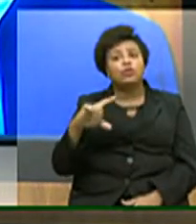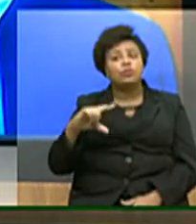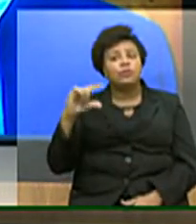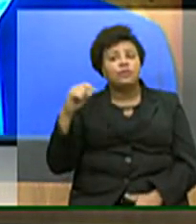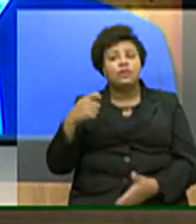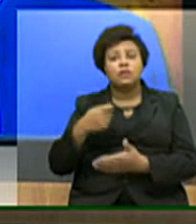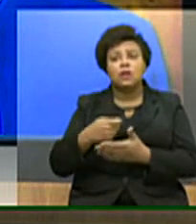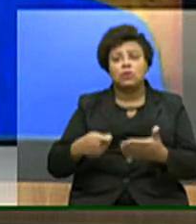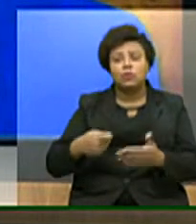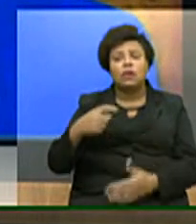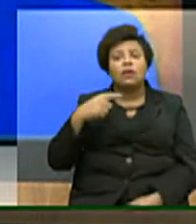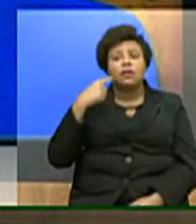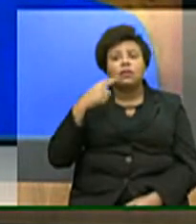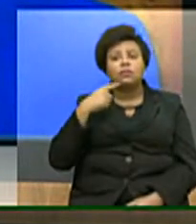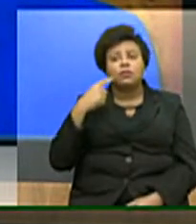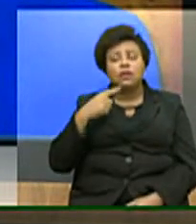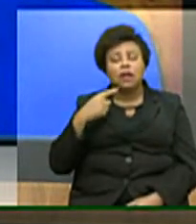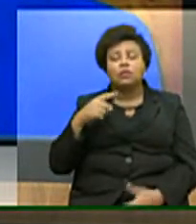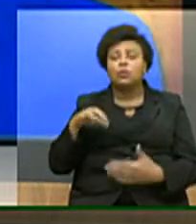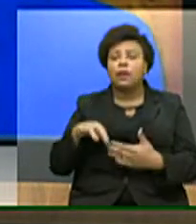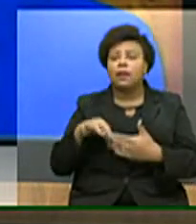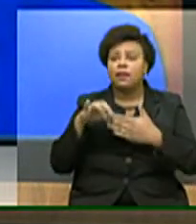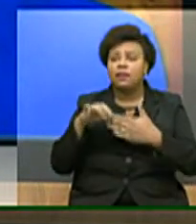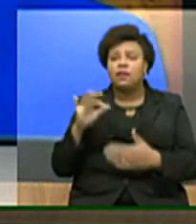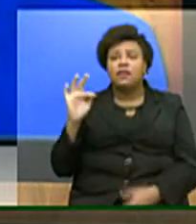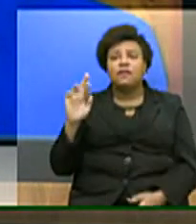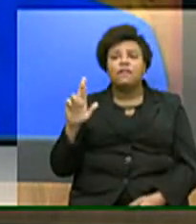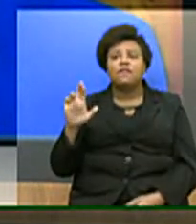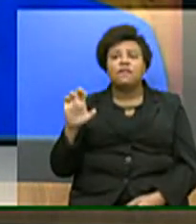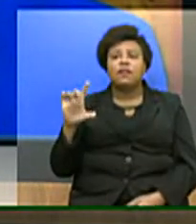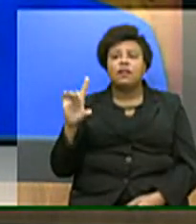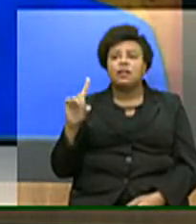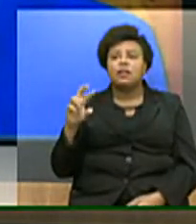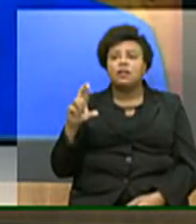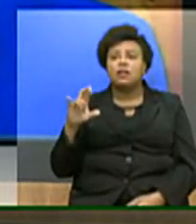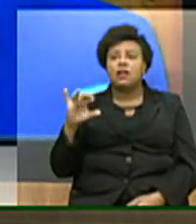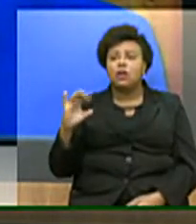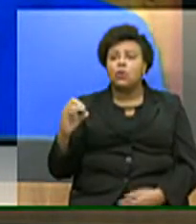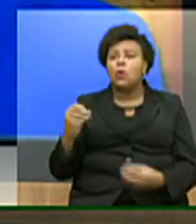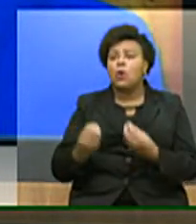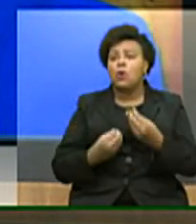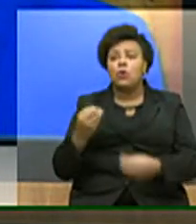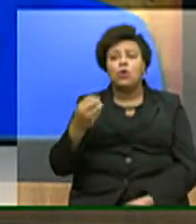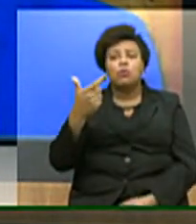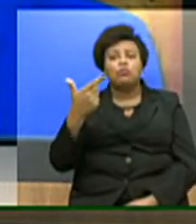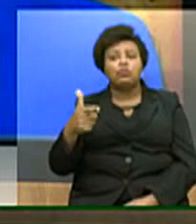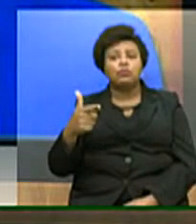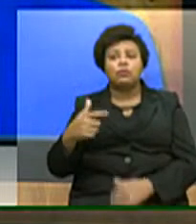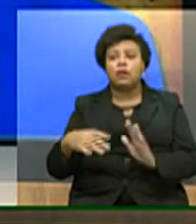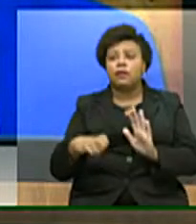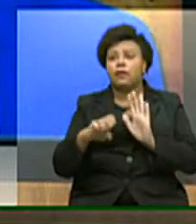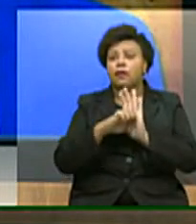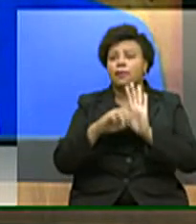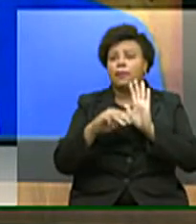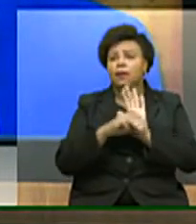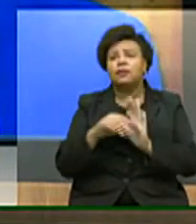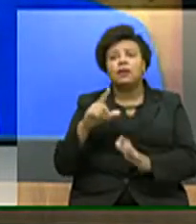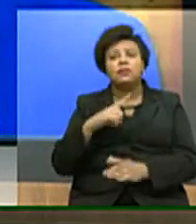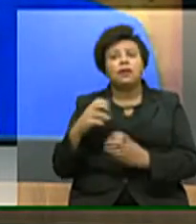de autoria do deputado líder do governo Frederico Antunes e que, ante a ausência de emendas, considero prejudicado